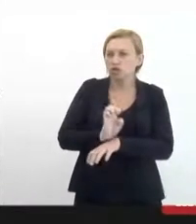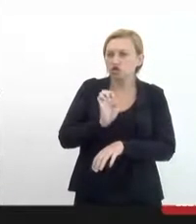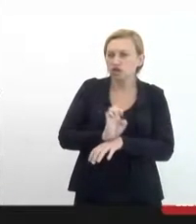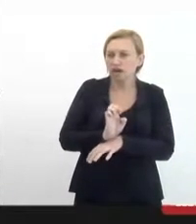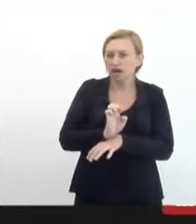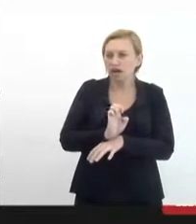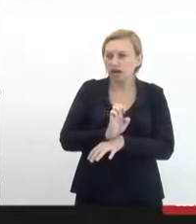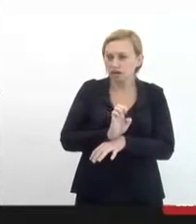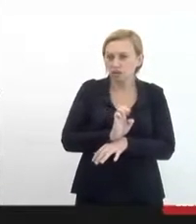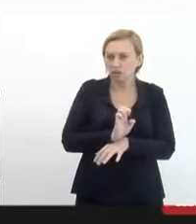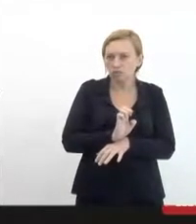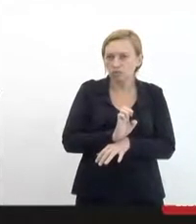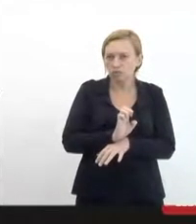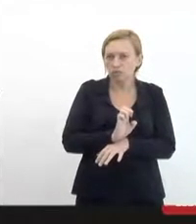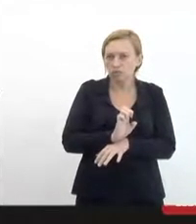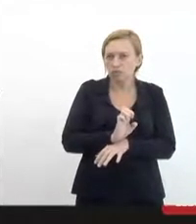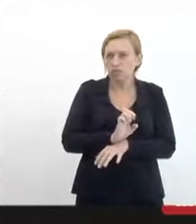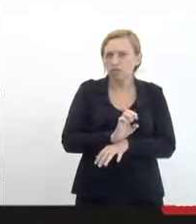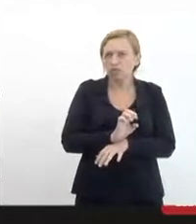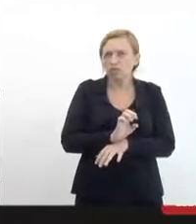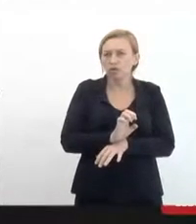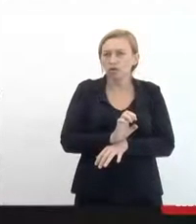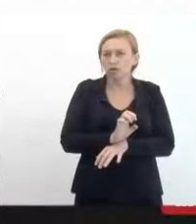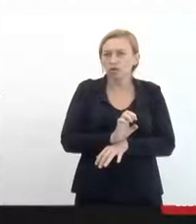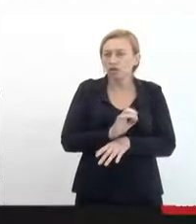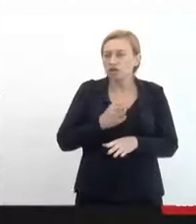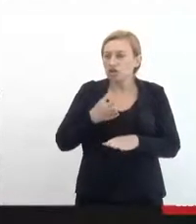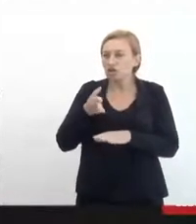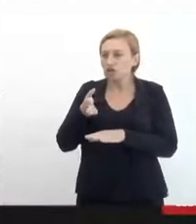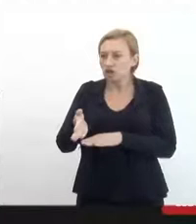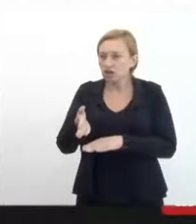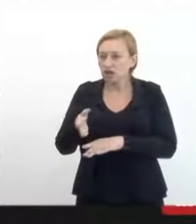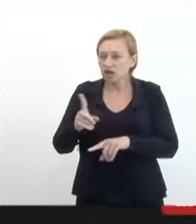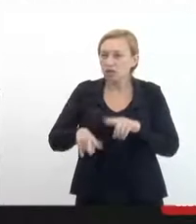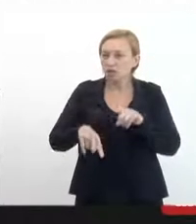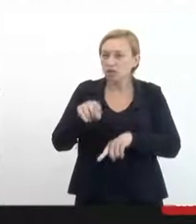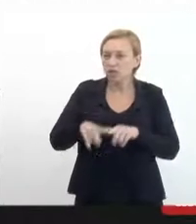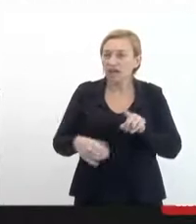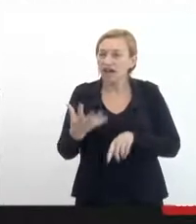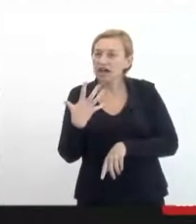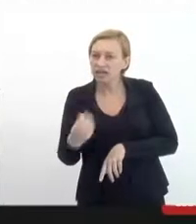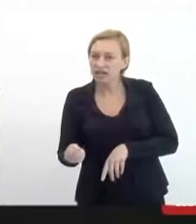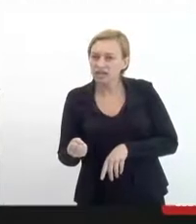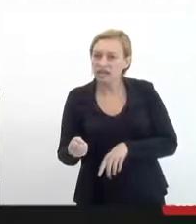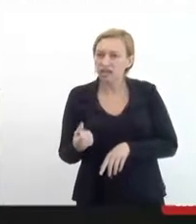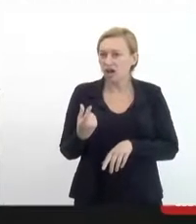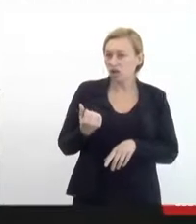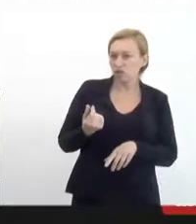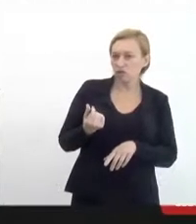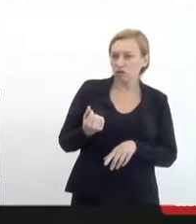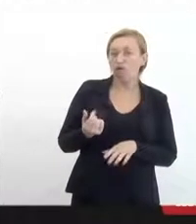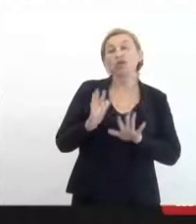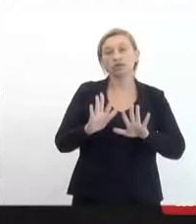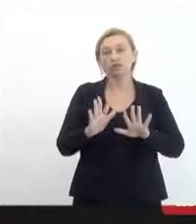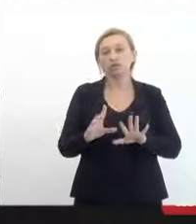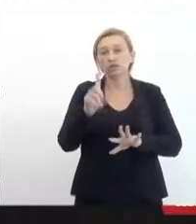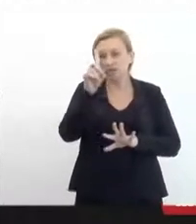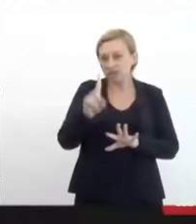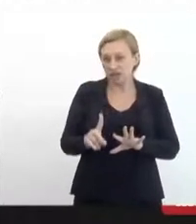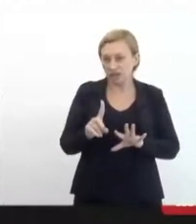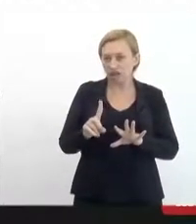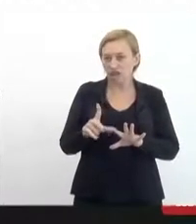destino aceitará esse crédito. Afinal de contas, o dispositivo legal que, em tese, daria esse direito, ele nunca